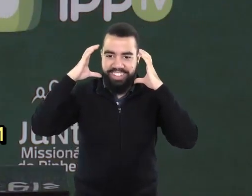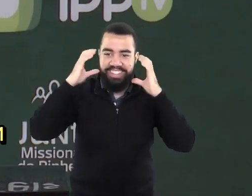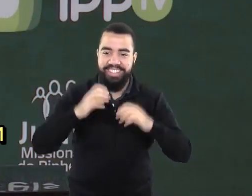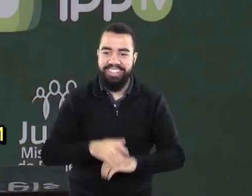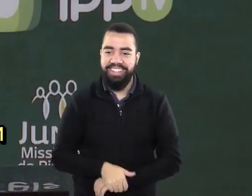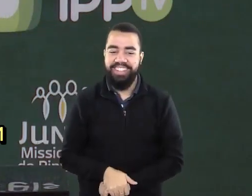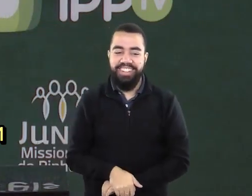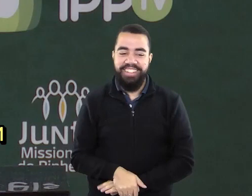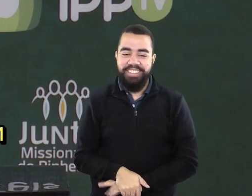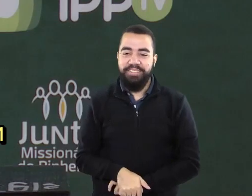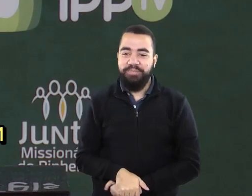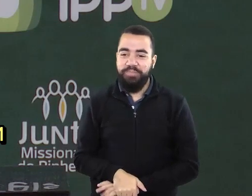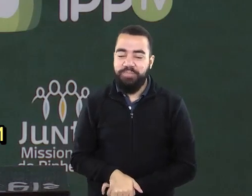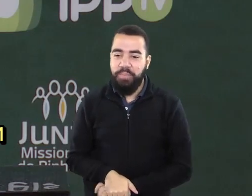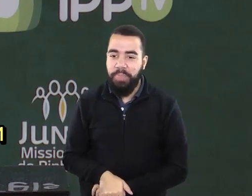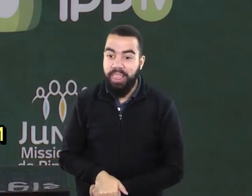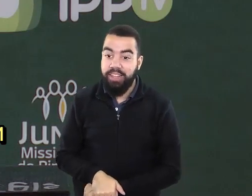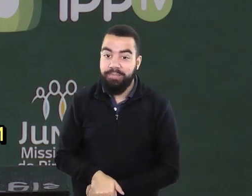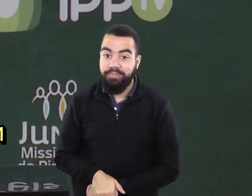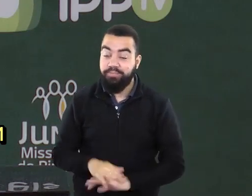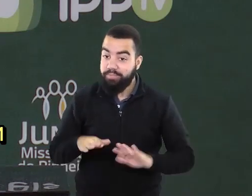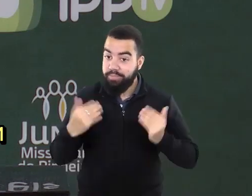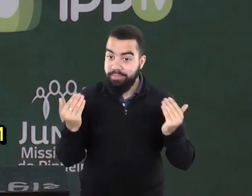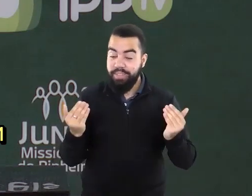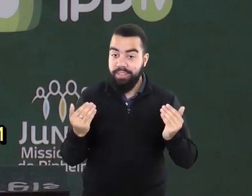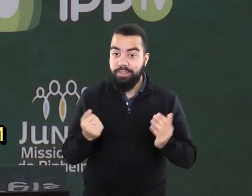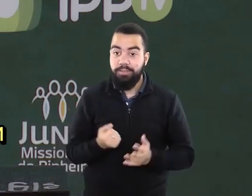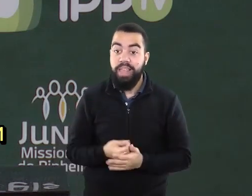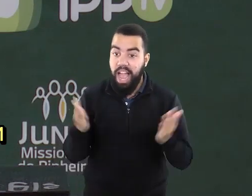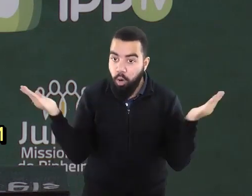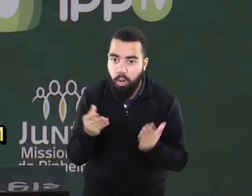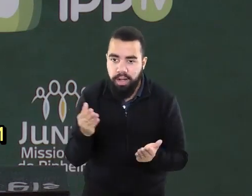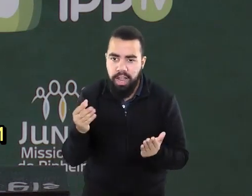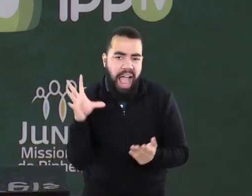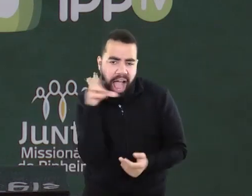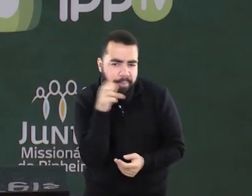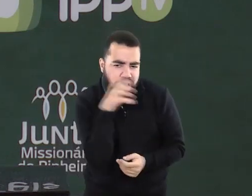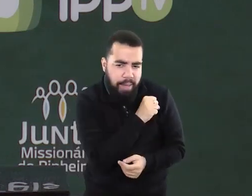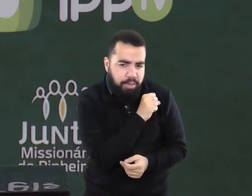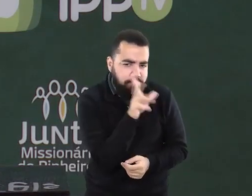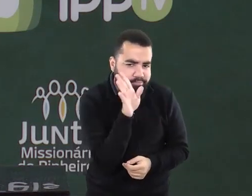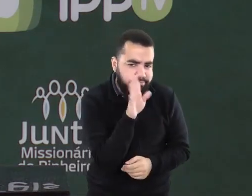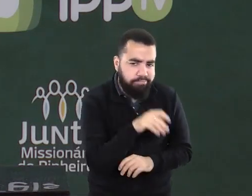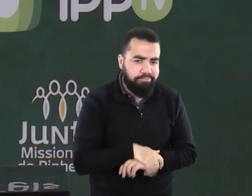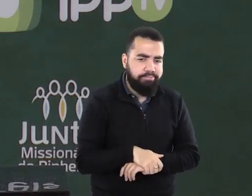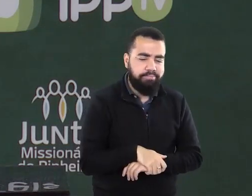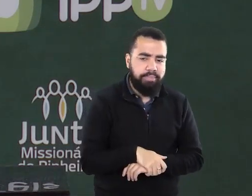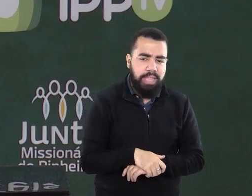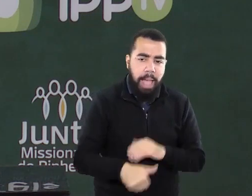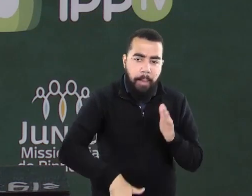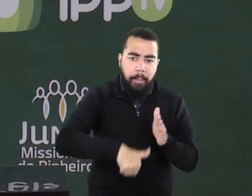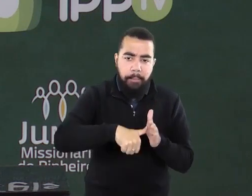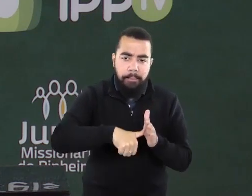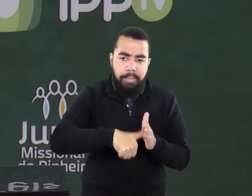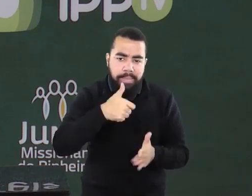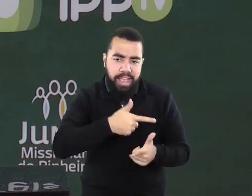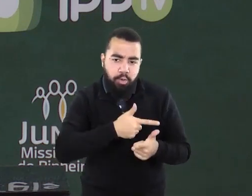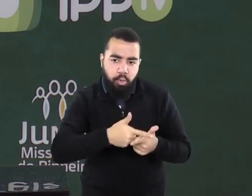Eu queria que você fosse rapidinho comigo e depois volte para cá, para o texto, Para 1 Coríntios